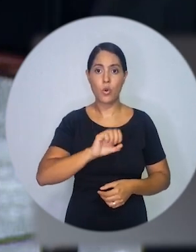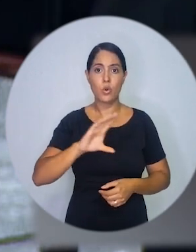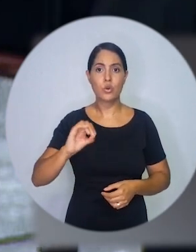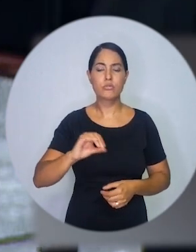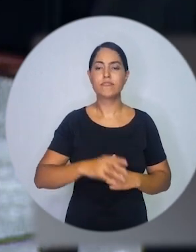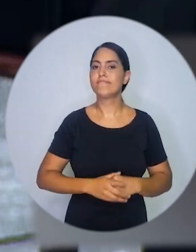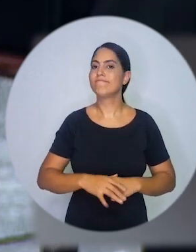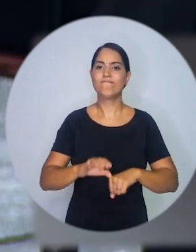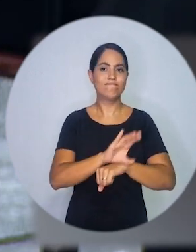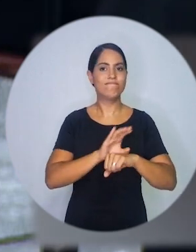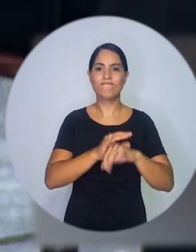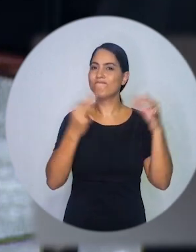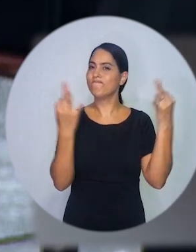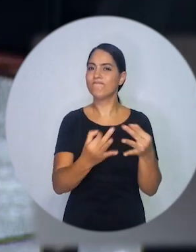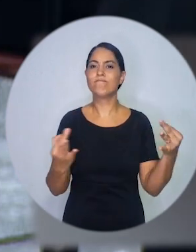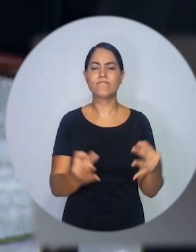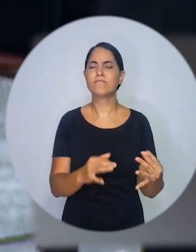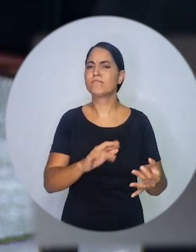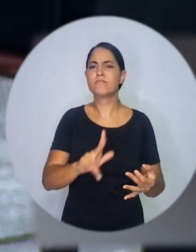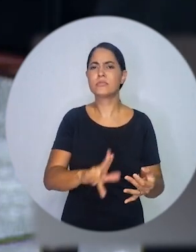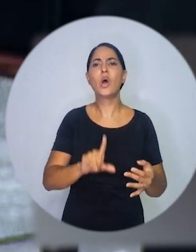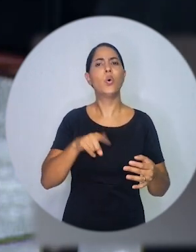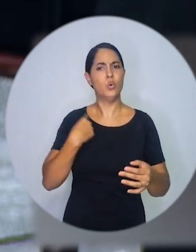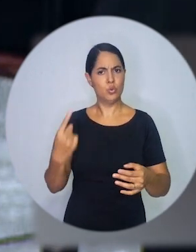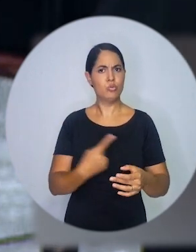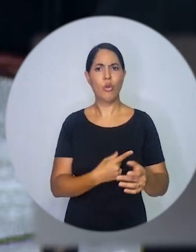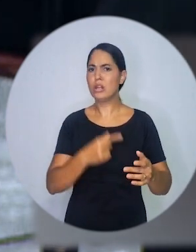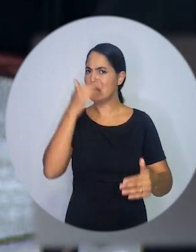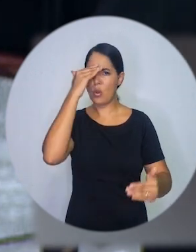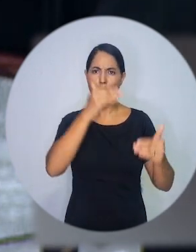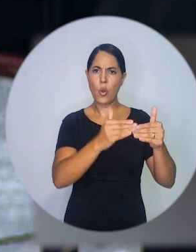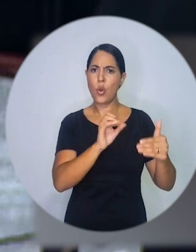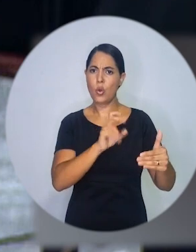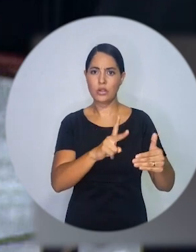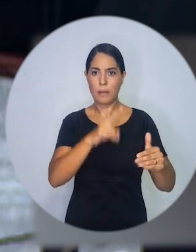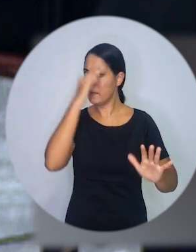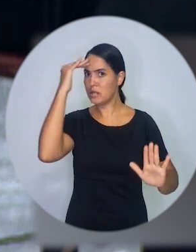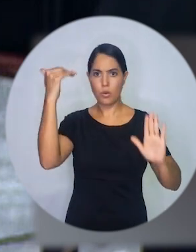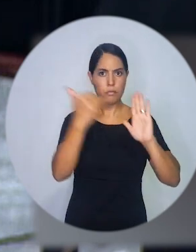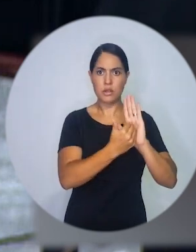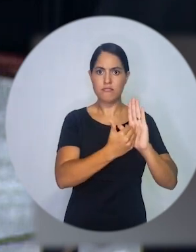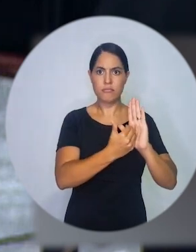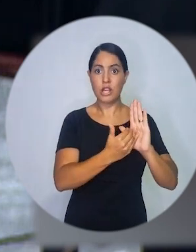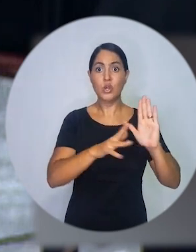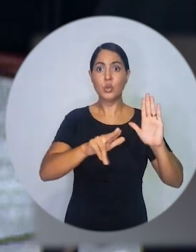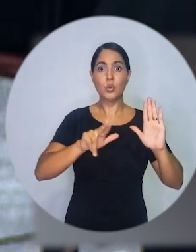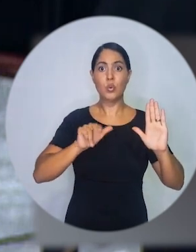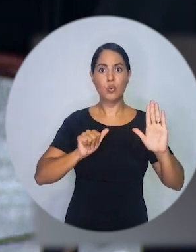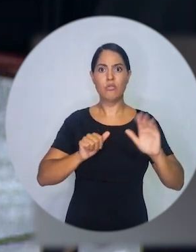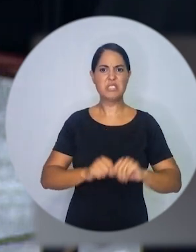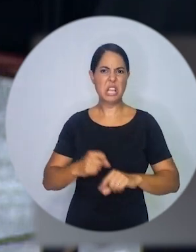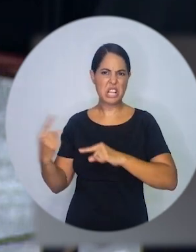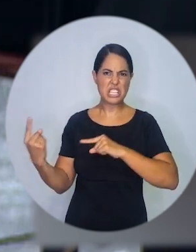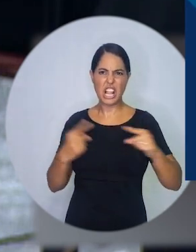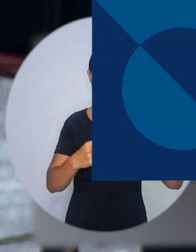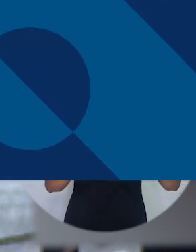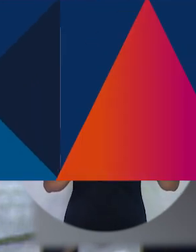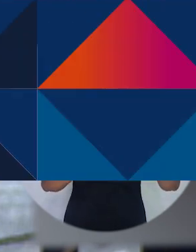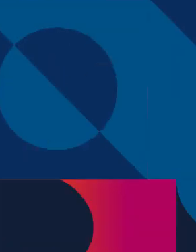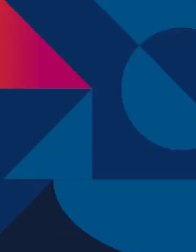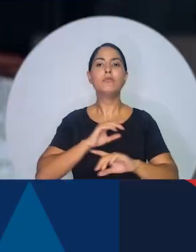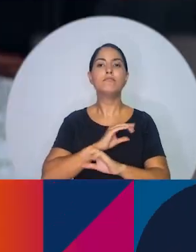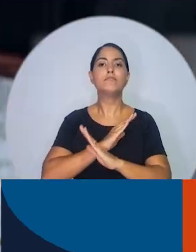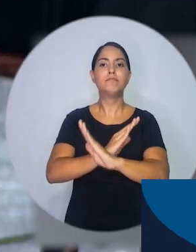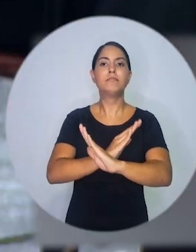não é perfeita. Quanto a ela discordar, sim. Descumprir, jamais. afrontá-la nunca. Esse é o